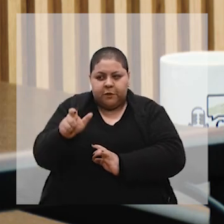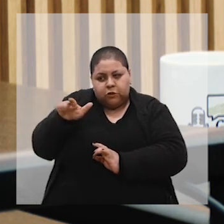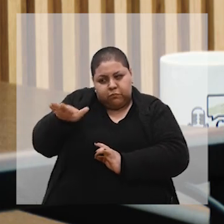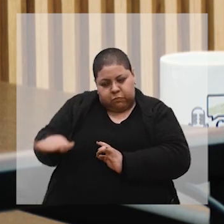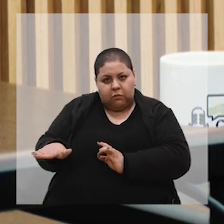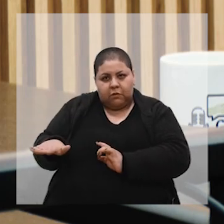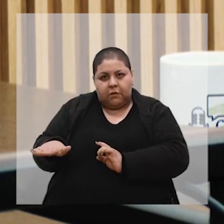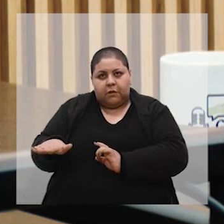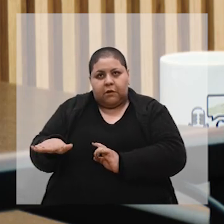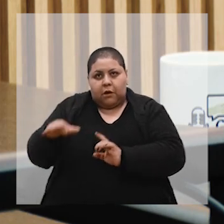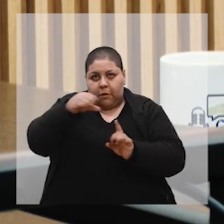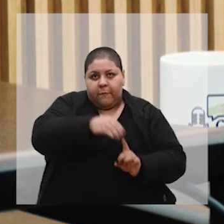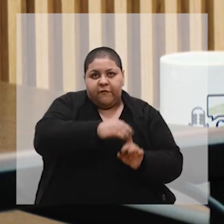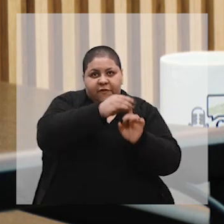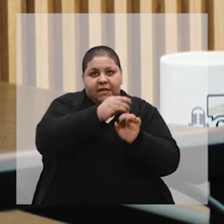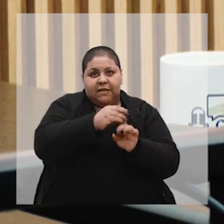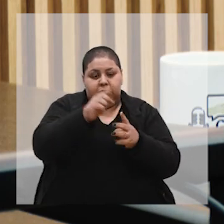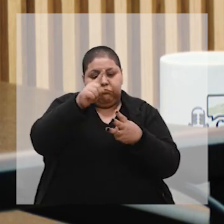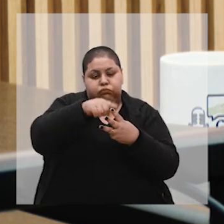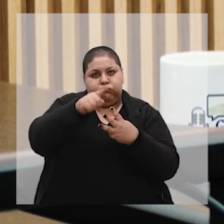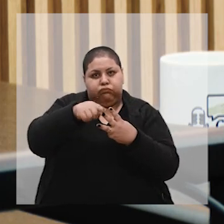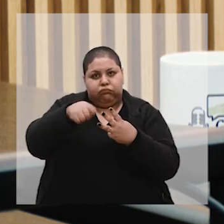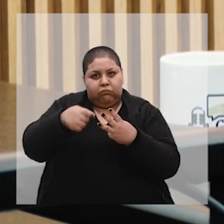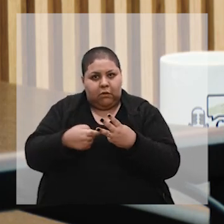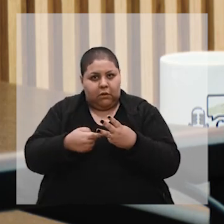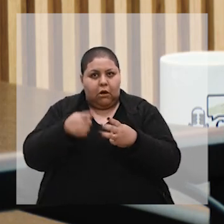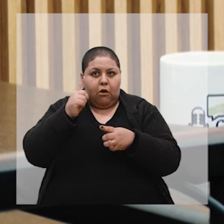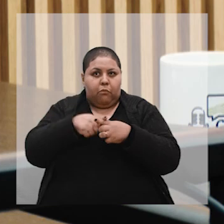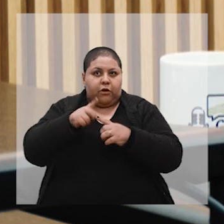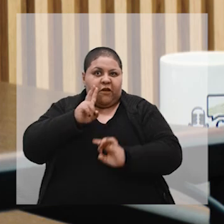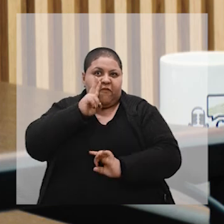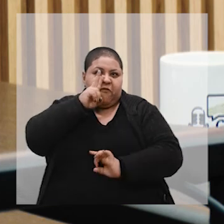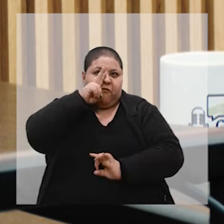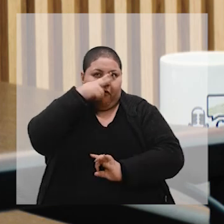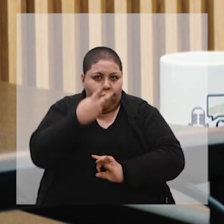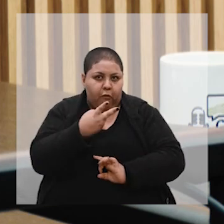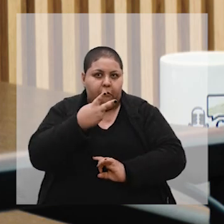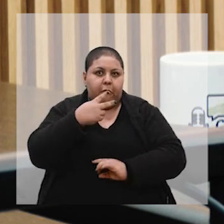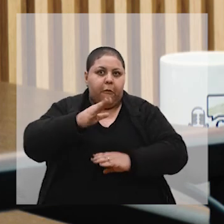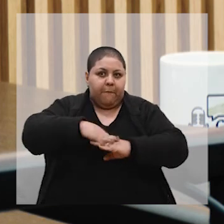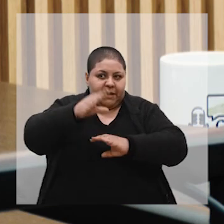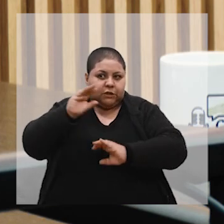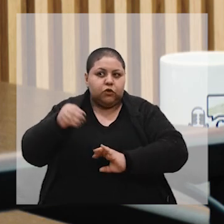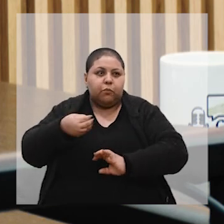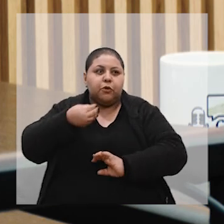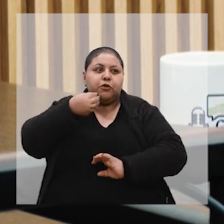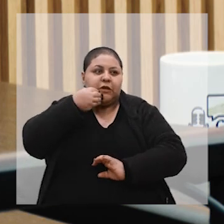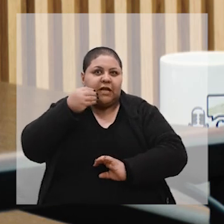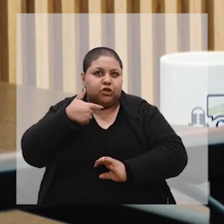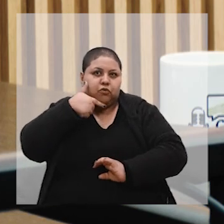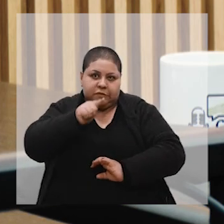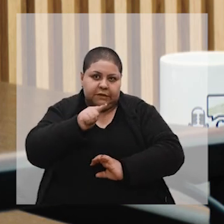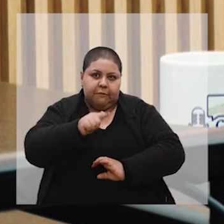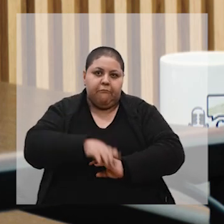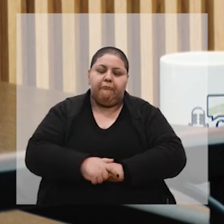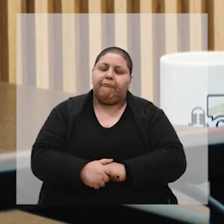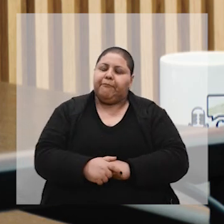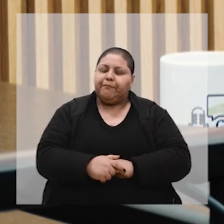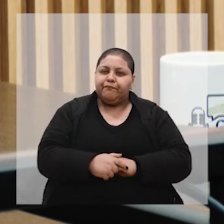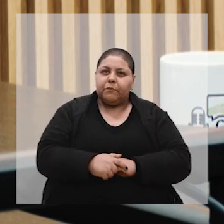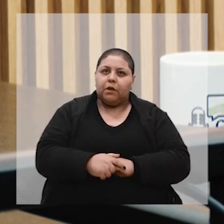baixa estatura, com nanismo, ela dá prioridade a essas provas que são provas de força e tem mais chances de conquistas,